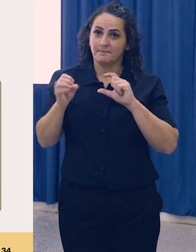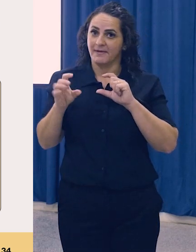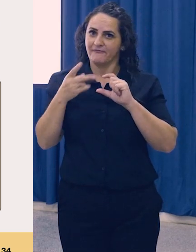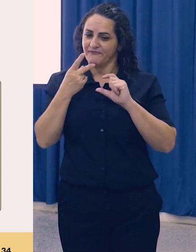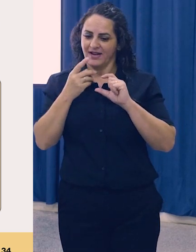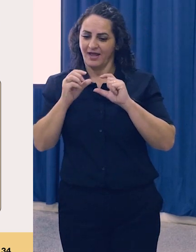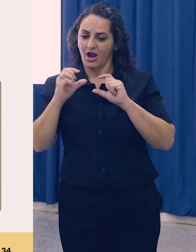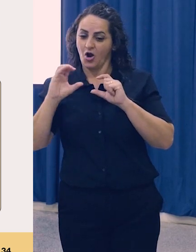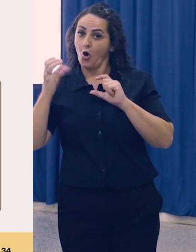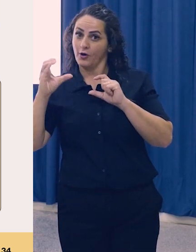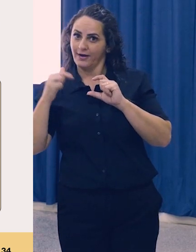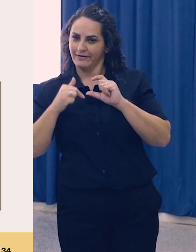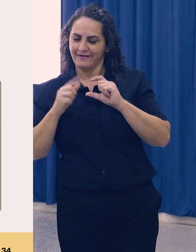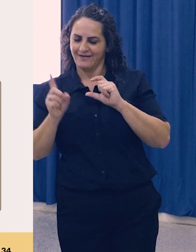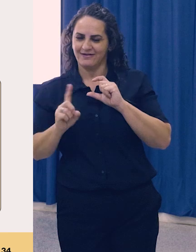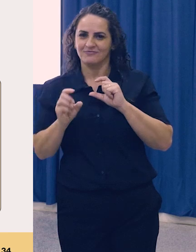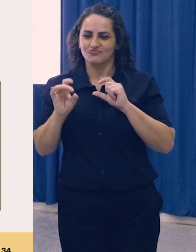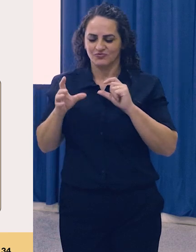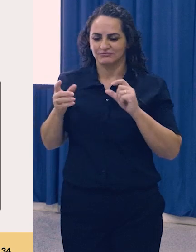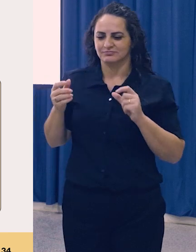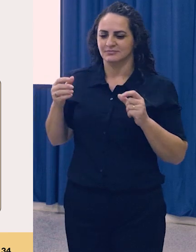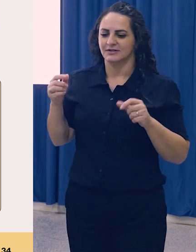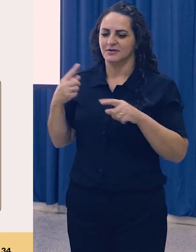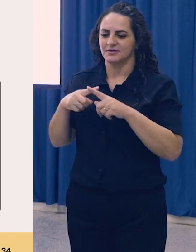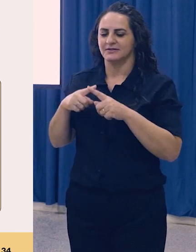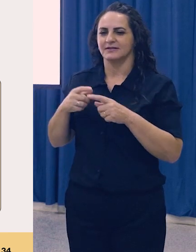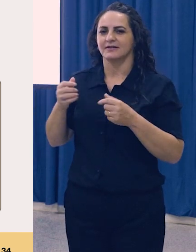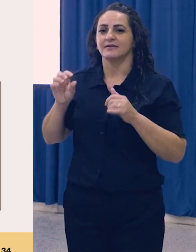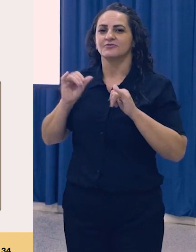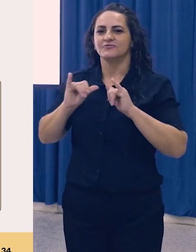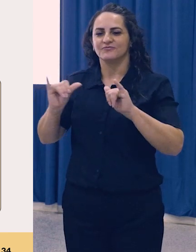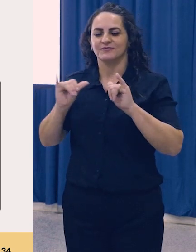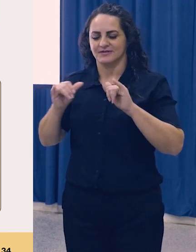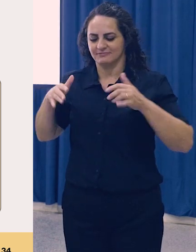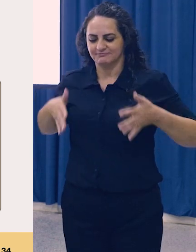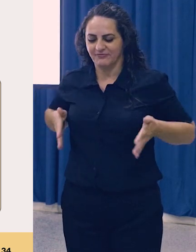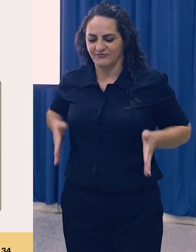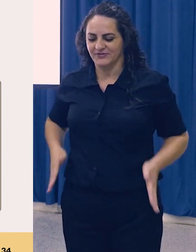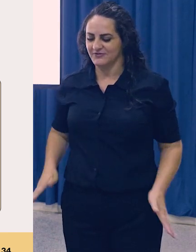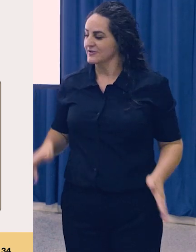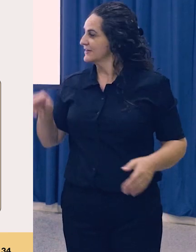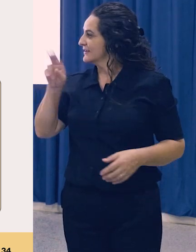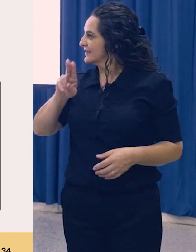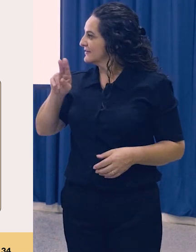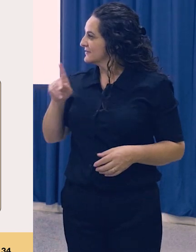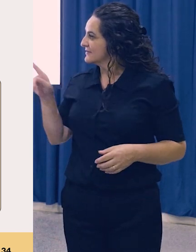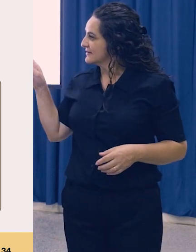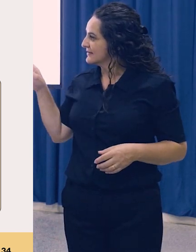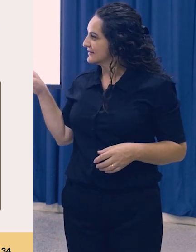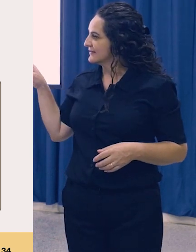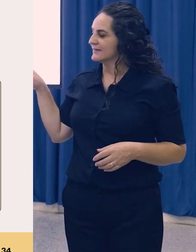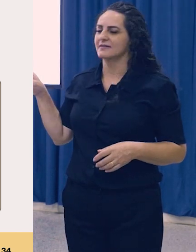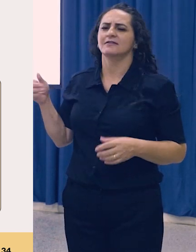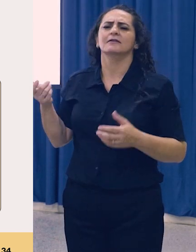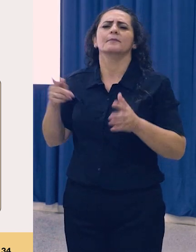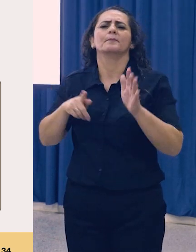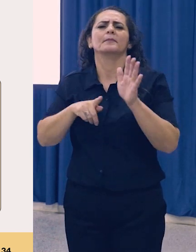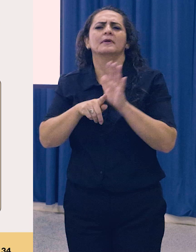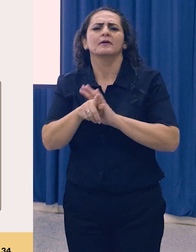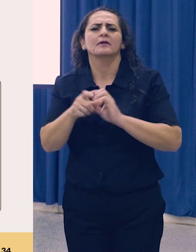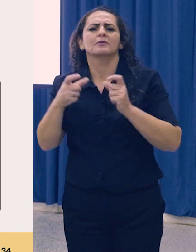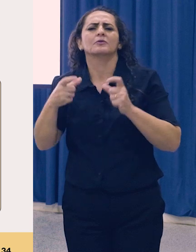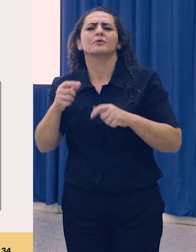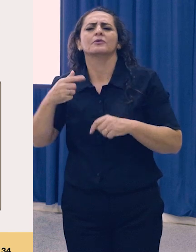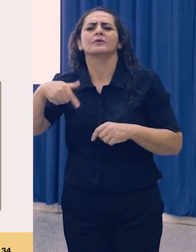porque eles querem fazer a propaganda desse vestido que ela tá usando. E daí ela conversa com esses moços aqui, eles perguntam onde que ela